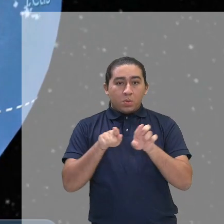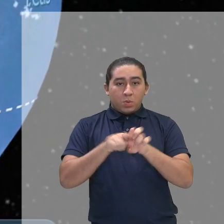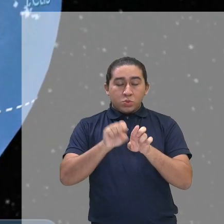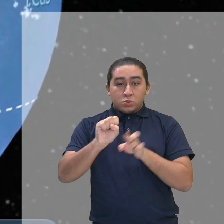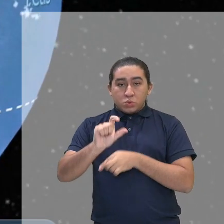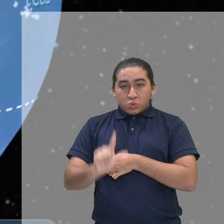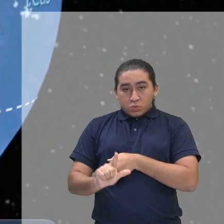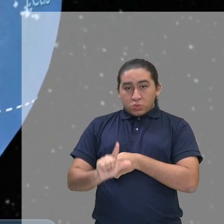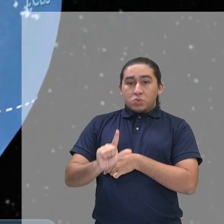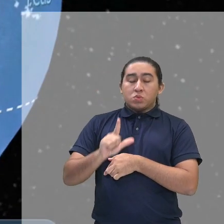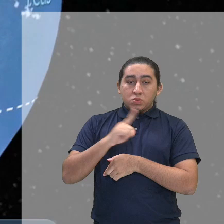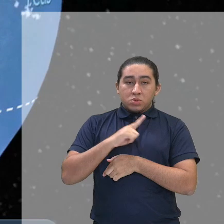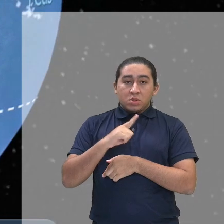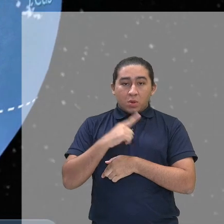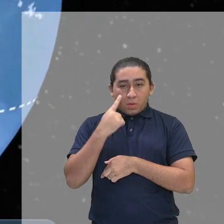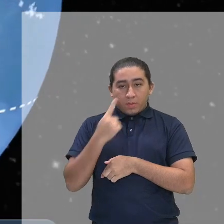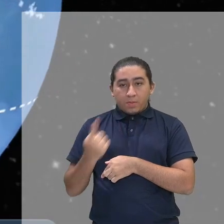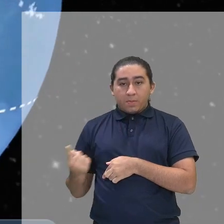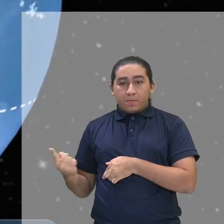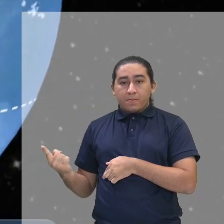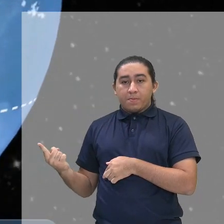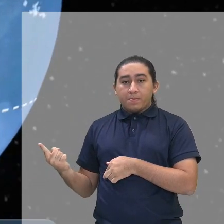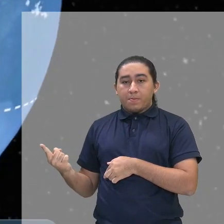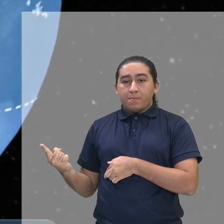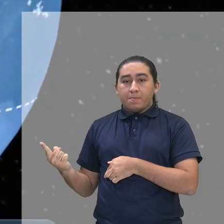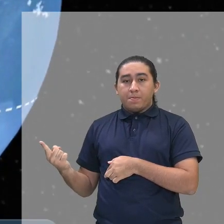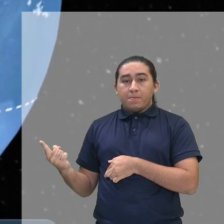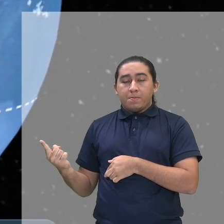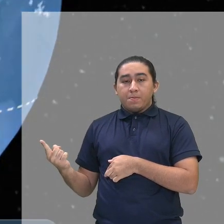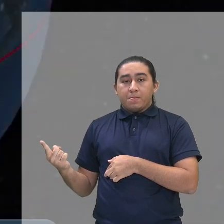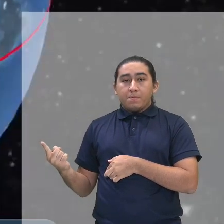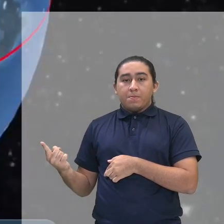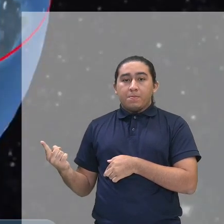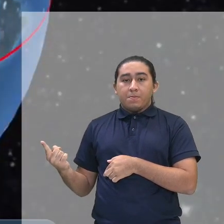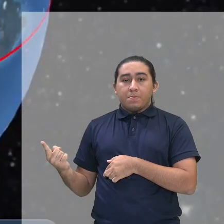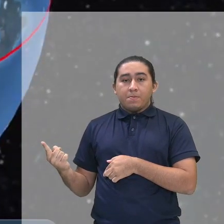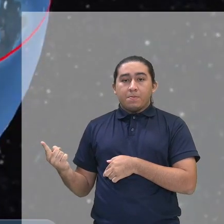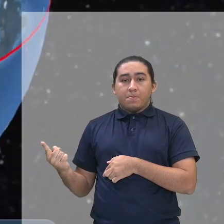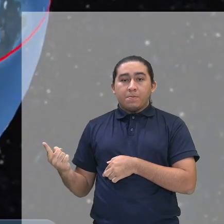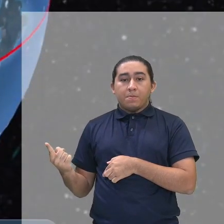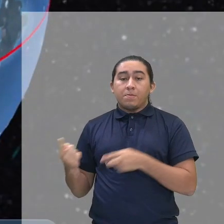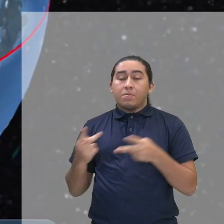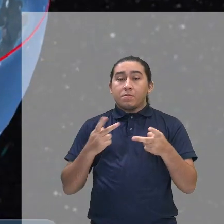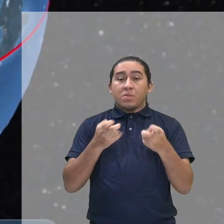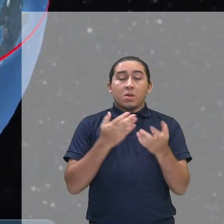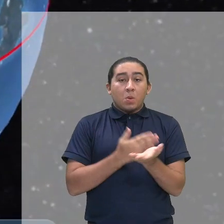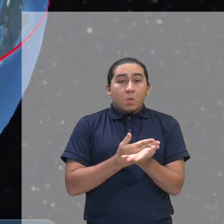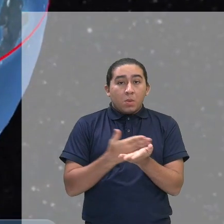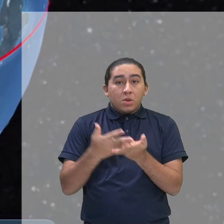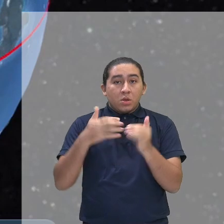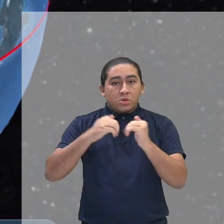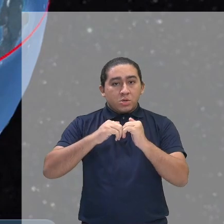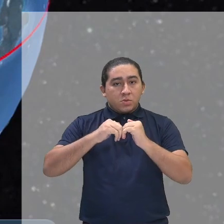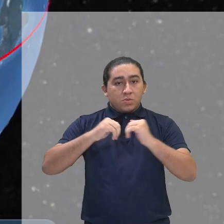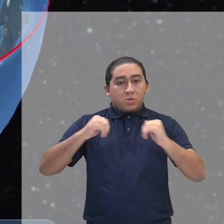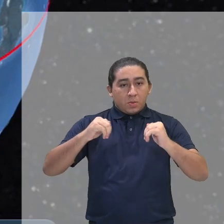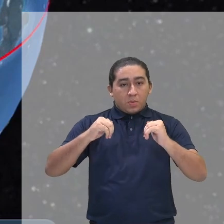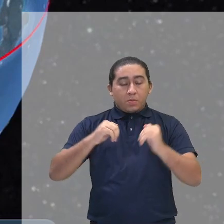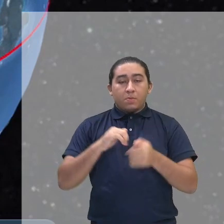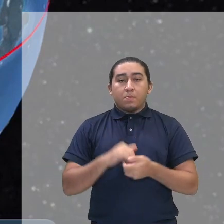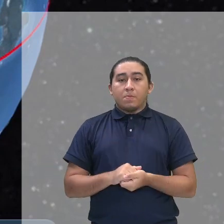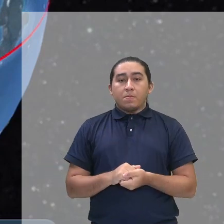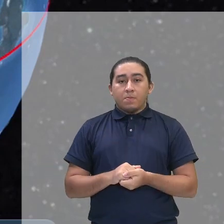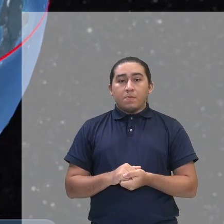está o Brasil, a Índia. Então observem que os continentes eles foram se dividindo. Uns foram para o